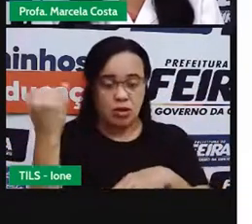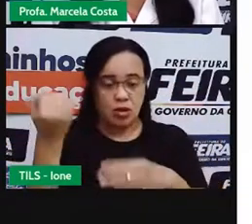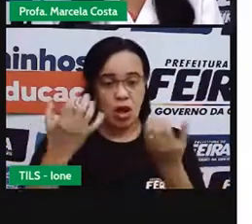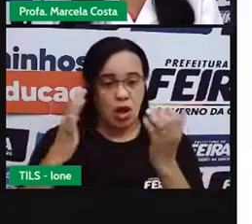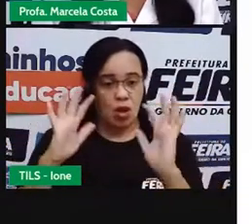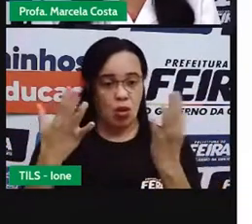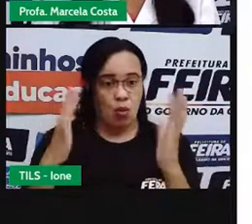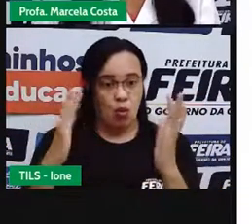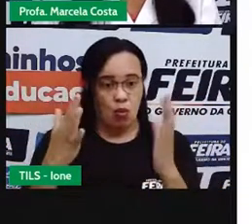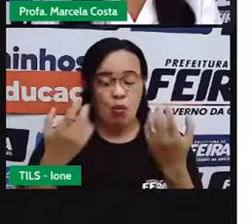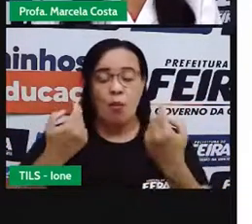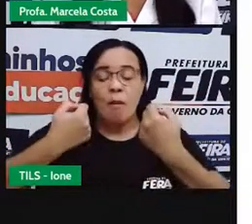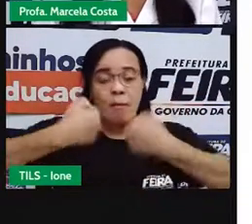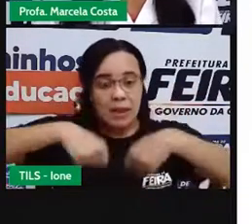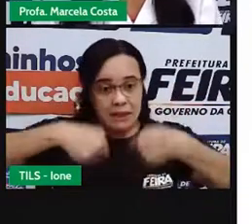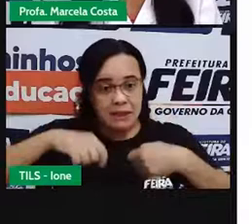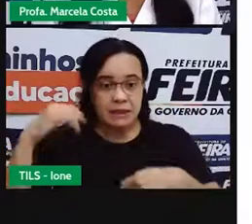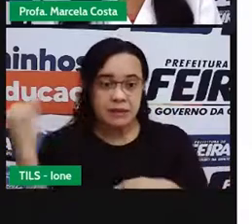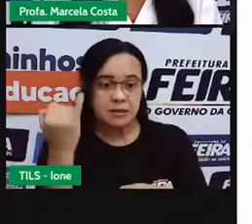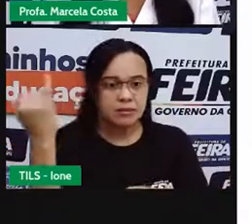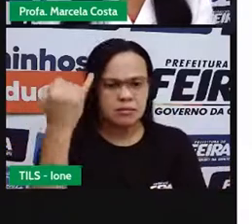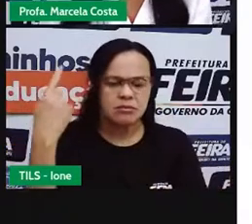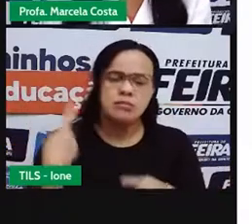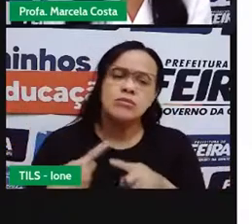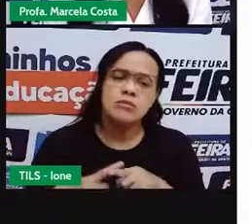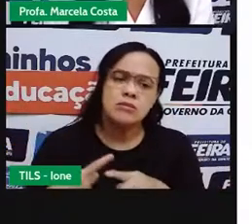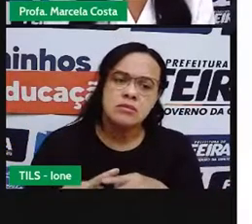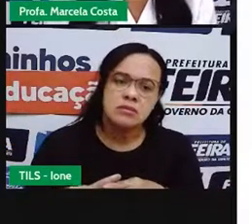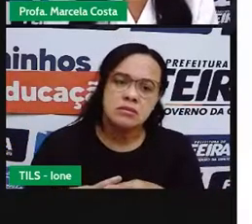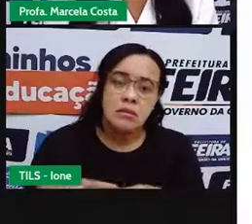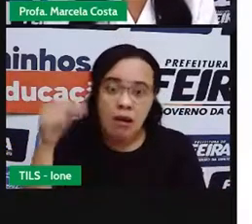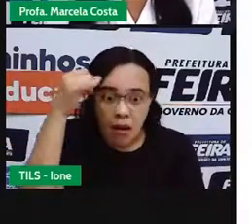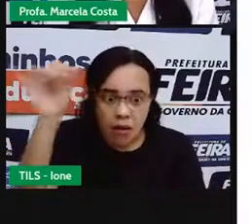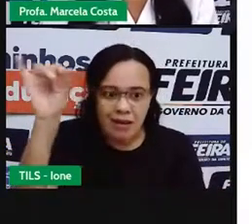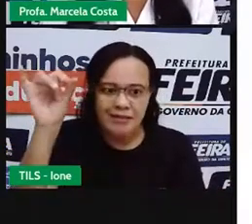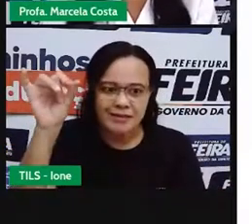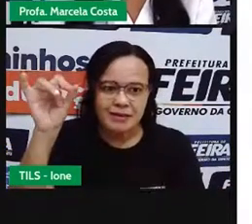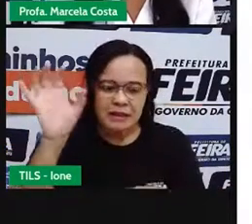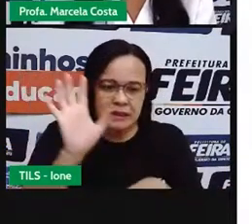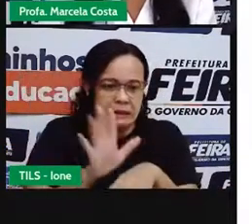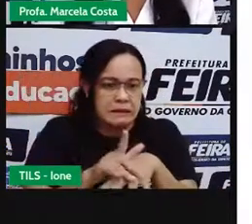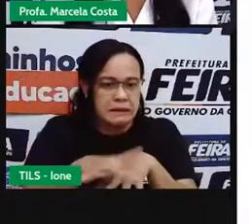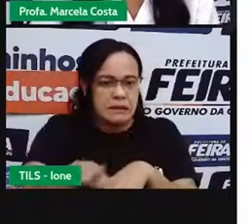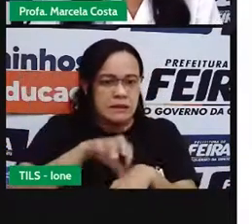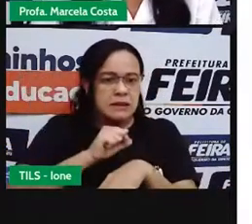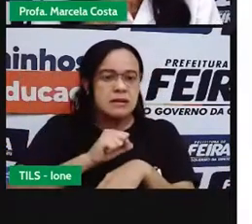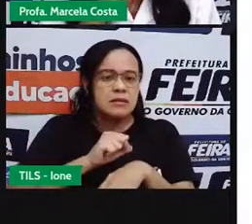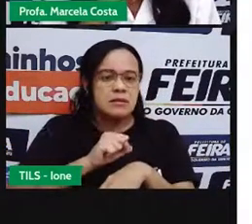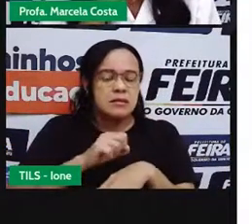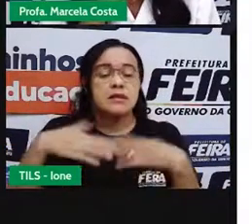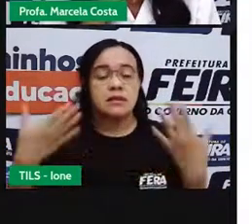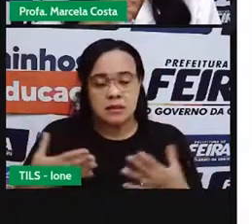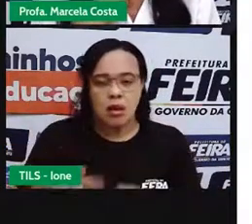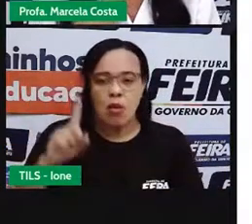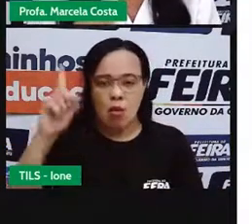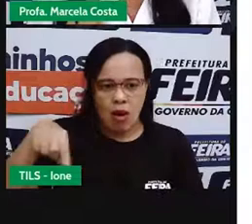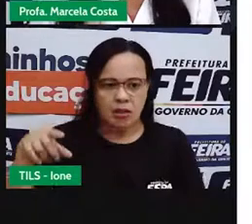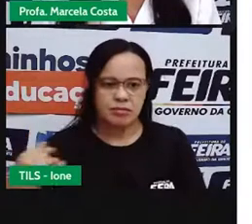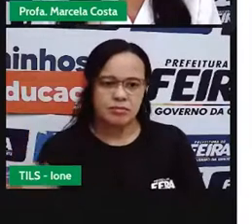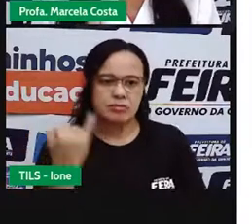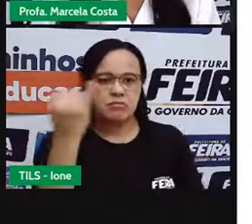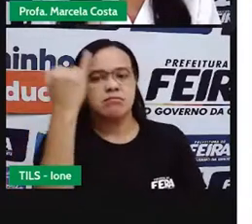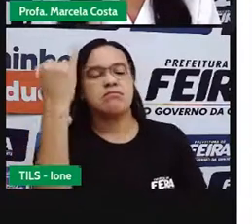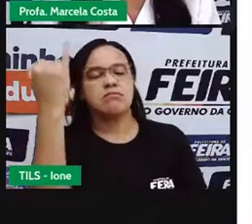luvas também resistentes para fazer a coleta do lixo, e é muito importante